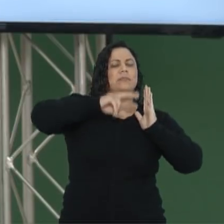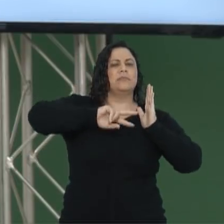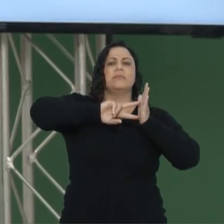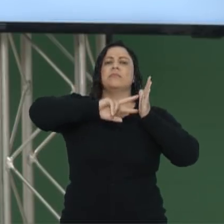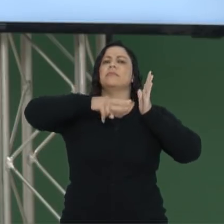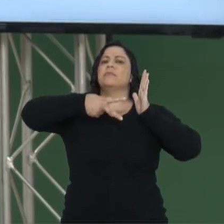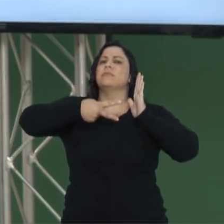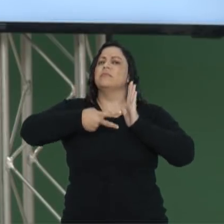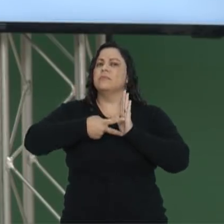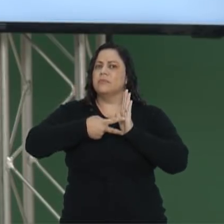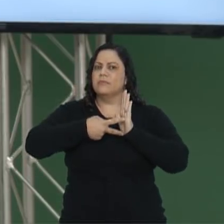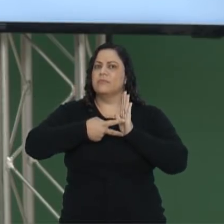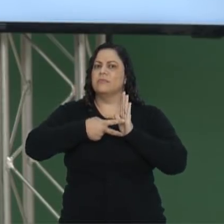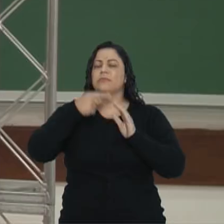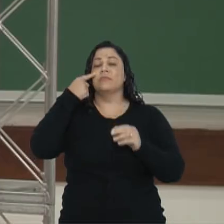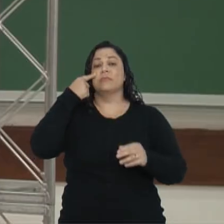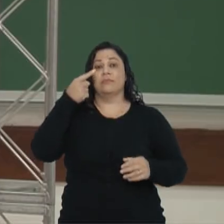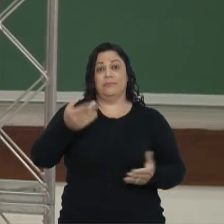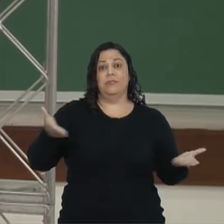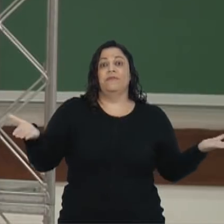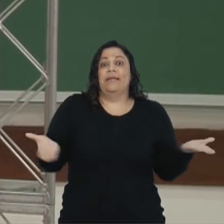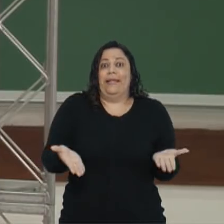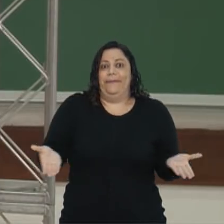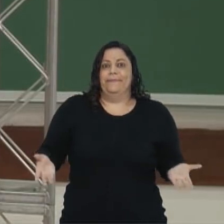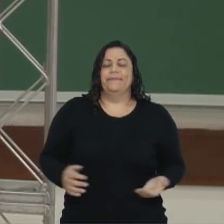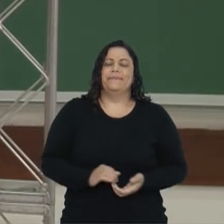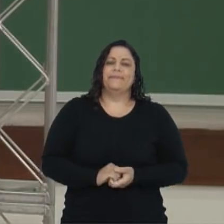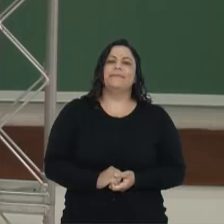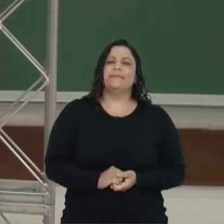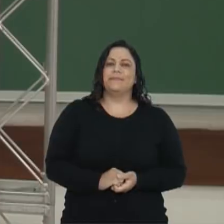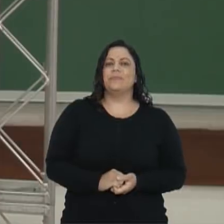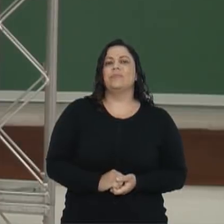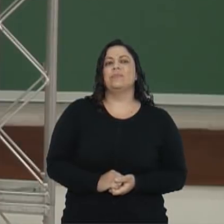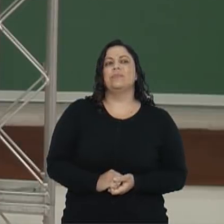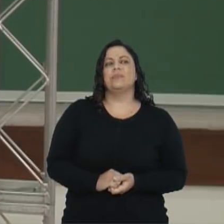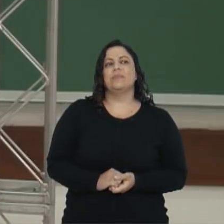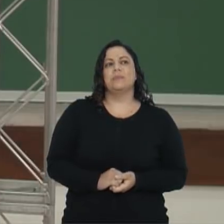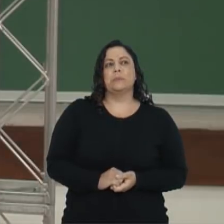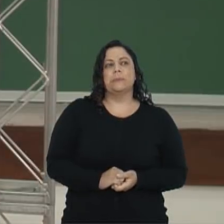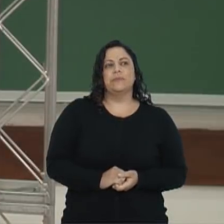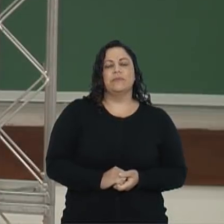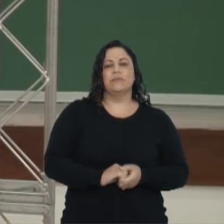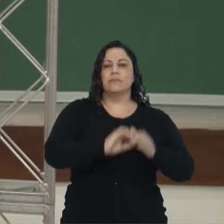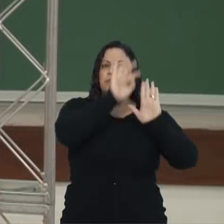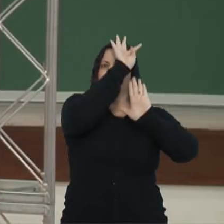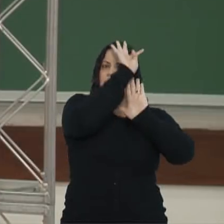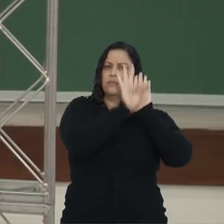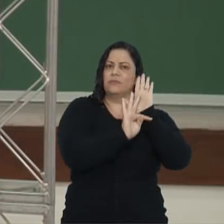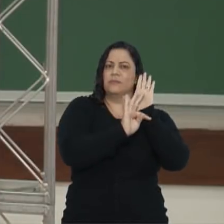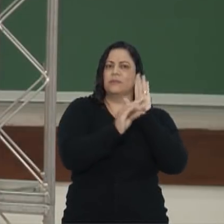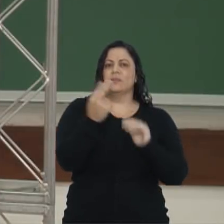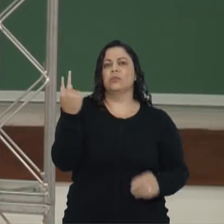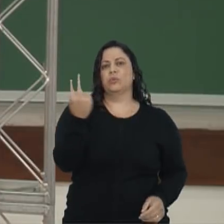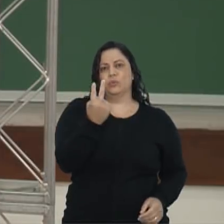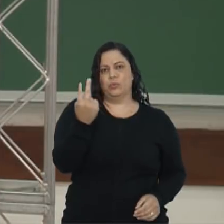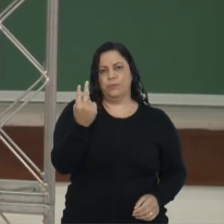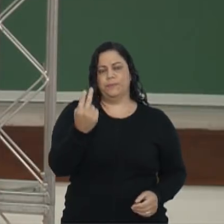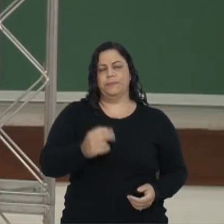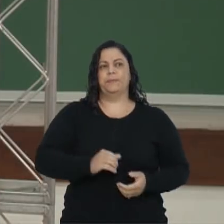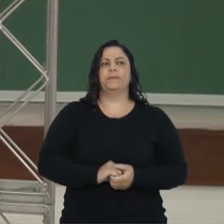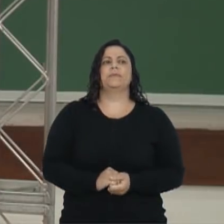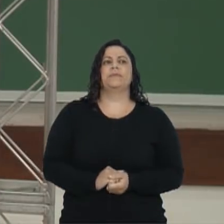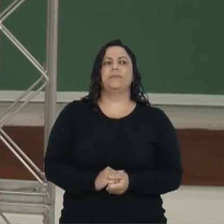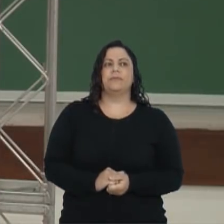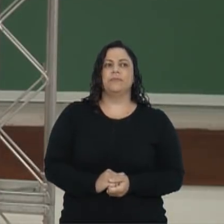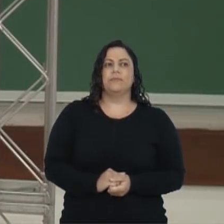um pouco mais de calma, a gente vai ver agora, tá bom? Vamos lá? Então, vamos lá. Texto 2, então, justamente, eu trouxe para você o